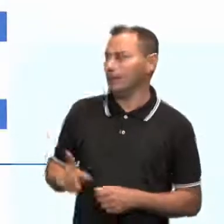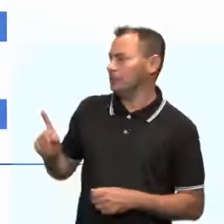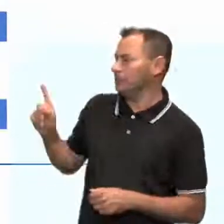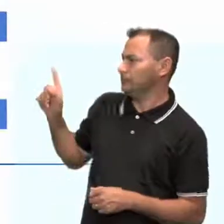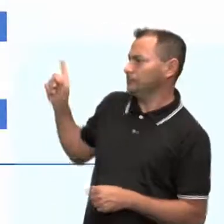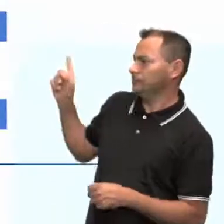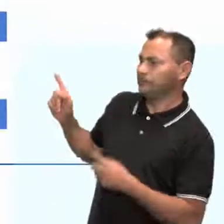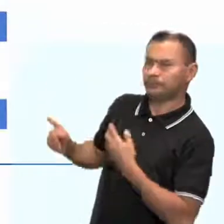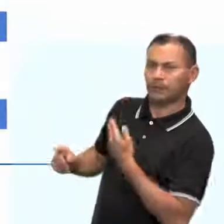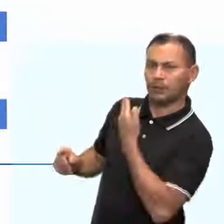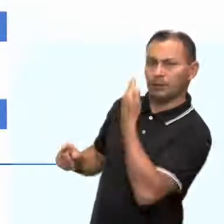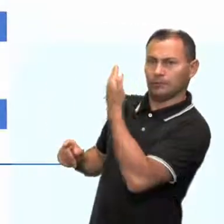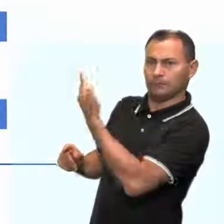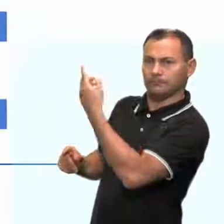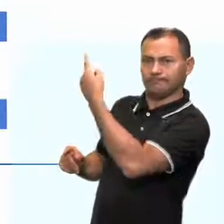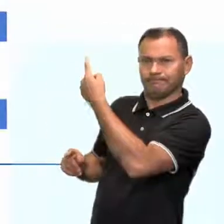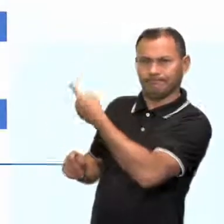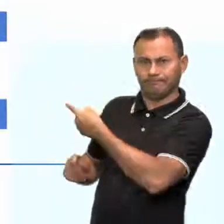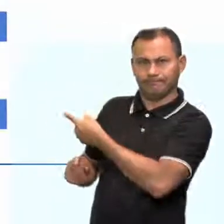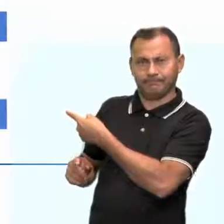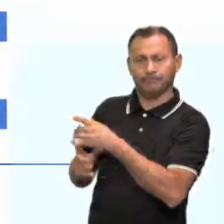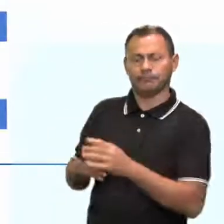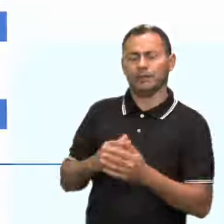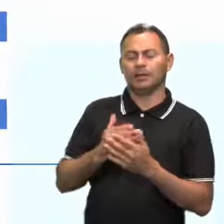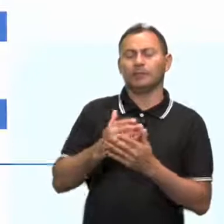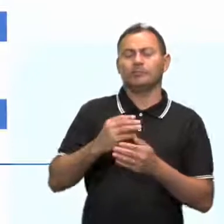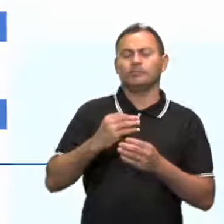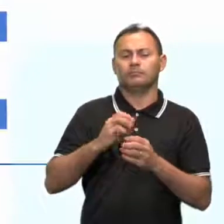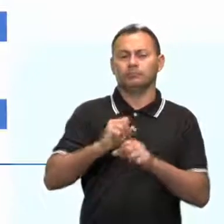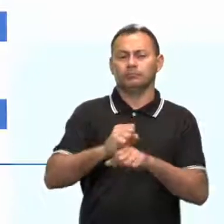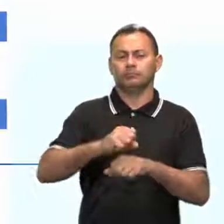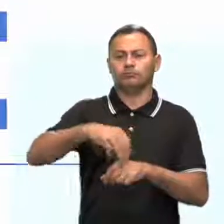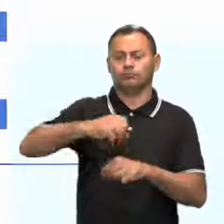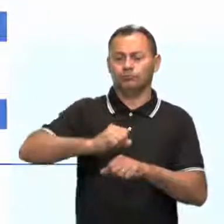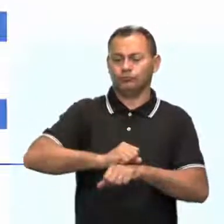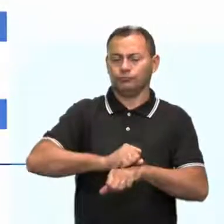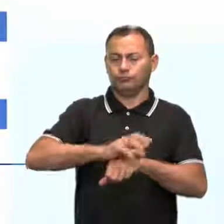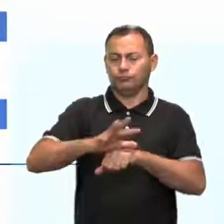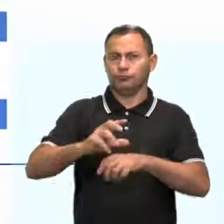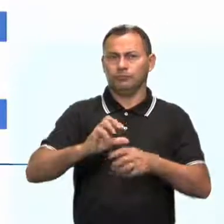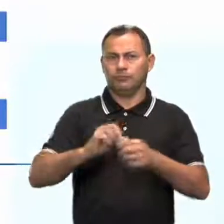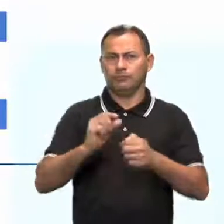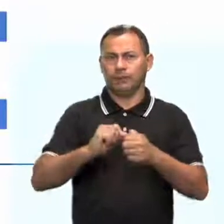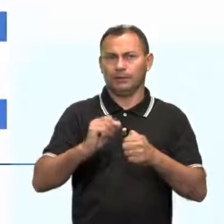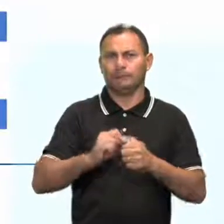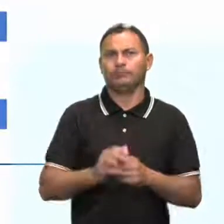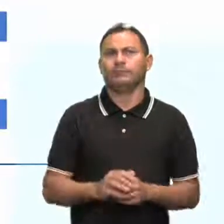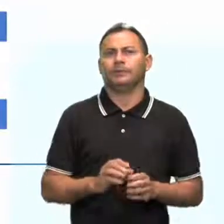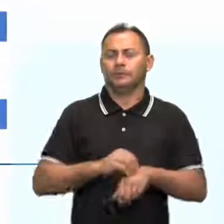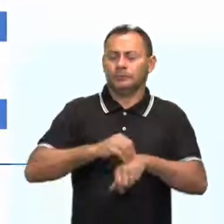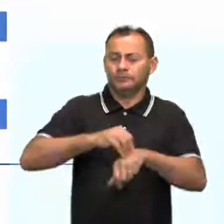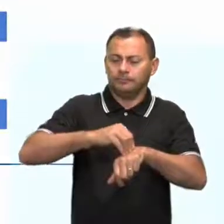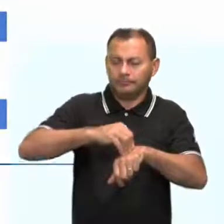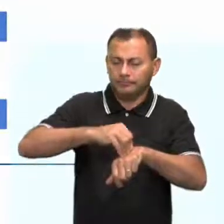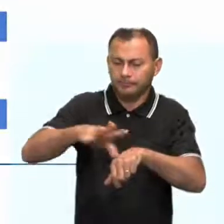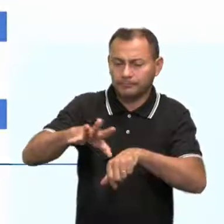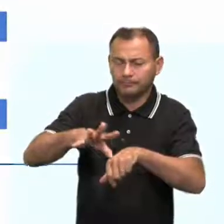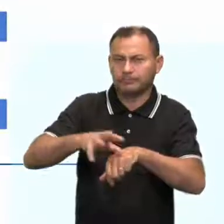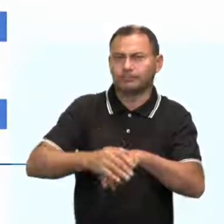Um subcanal que ele vai ser multiplexado através de um multiplexador e o transmissor vai